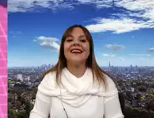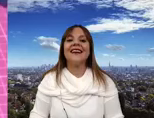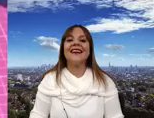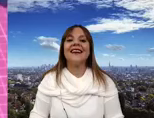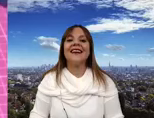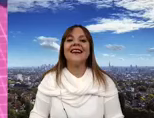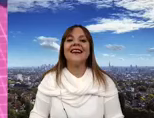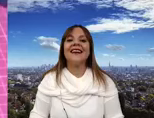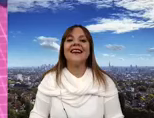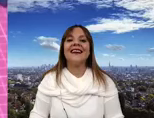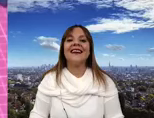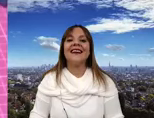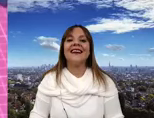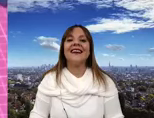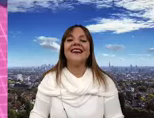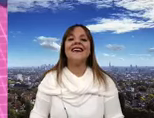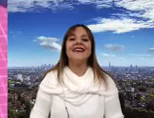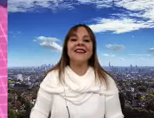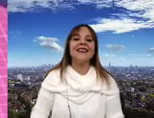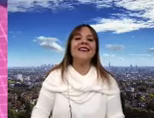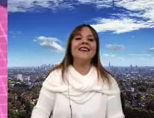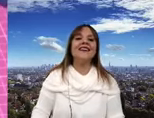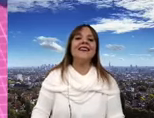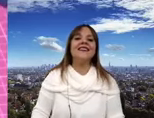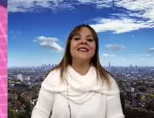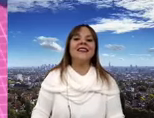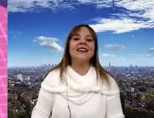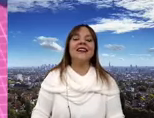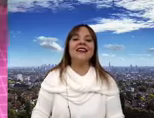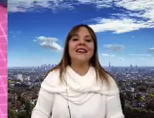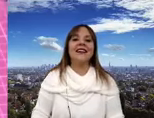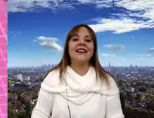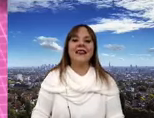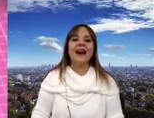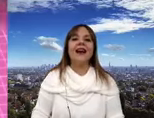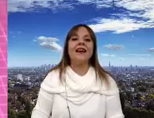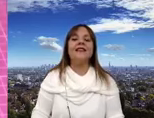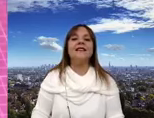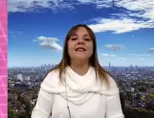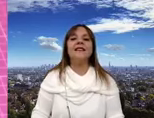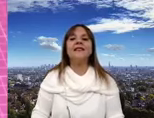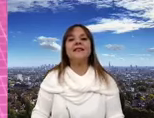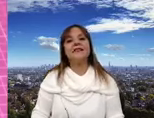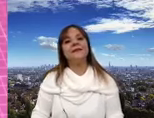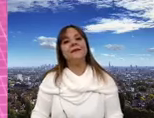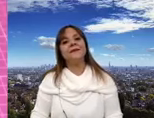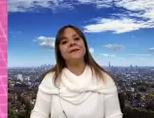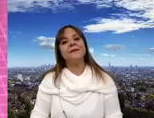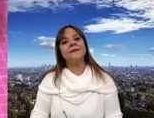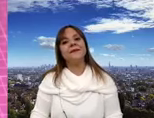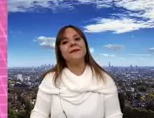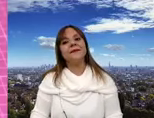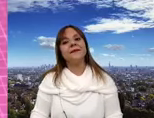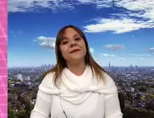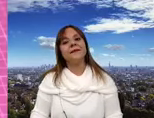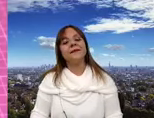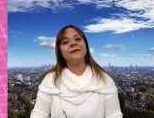assim. Tá vendo? Ela tem que Sei. ficar aqui. Tá. Aí você vai passar uma tira de cola quente